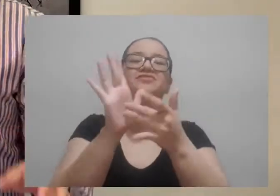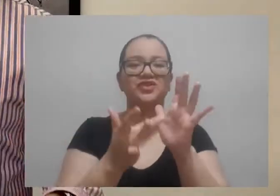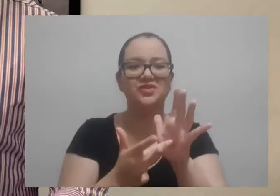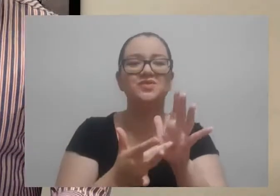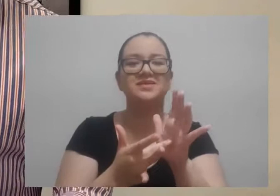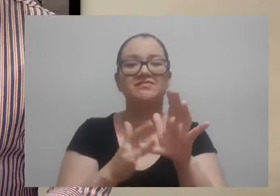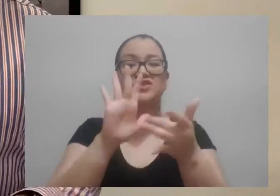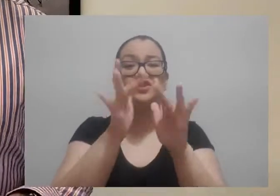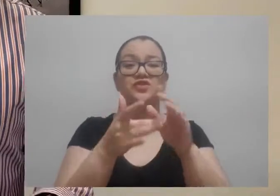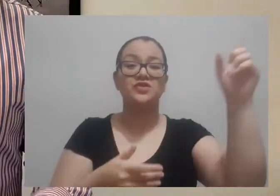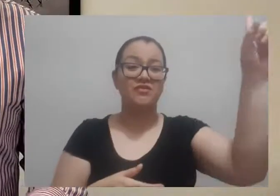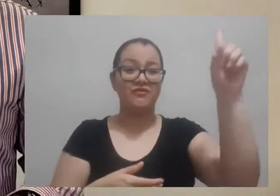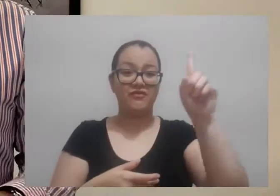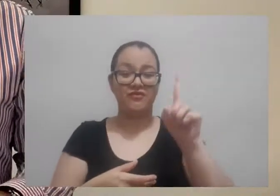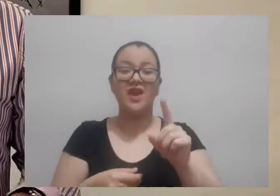no